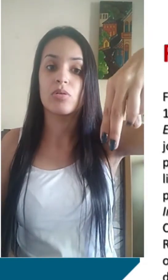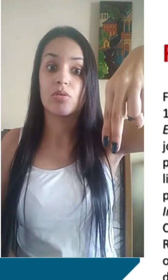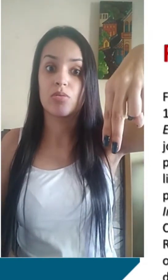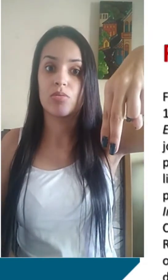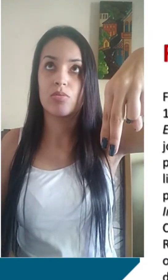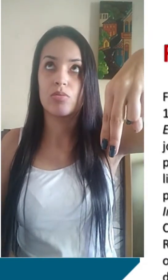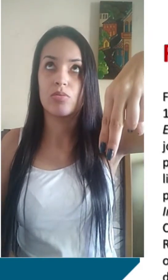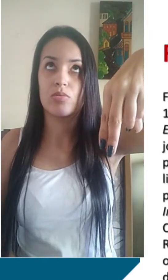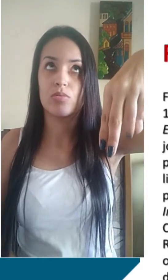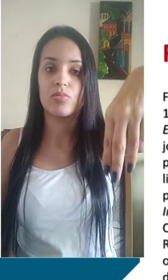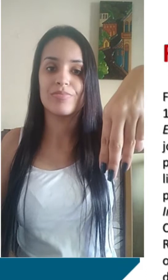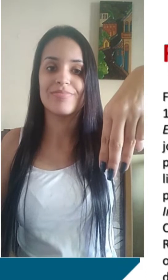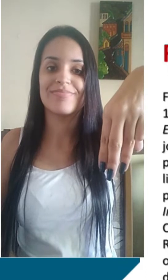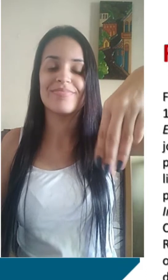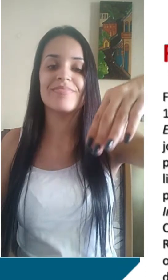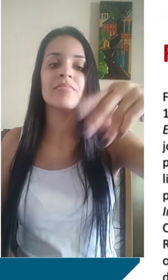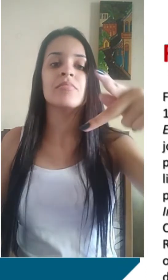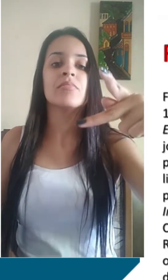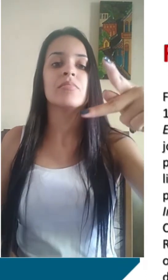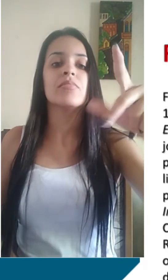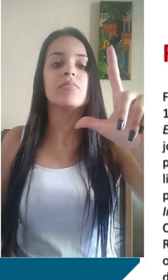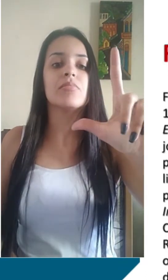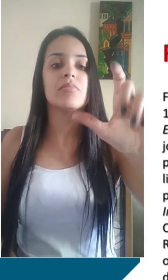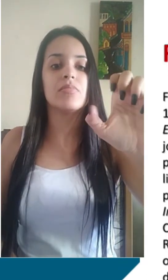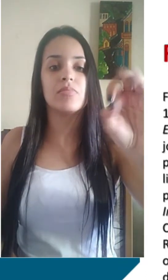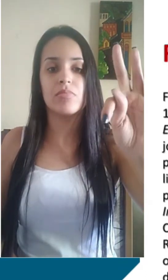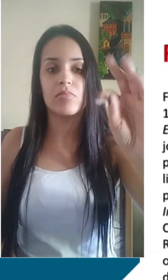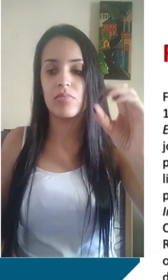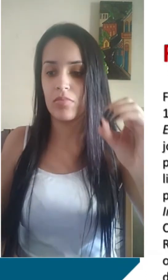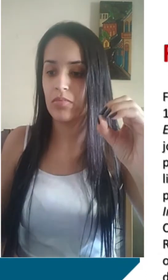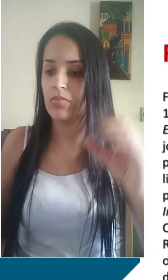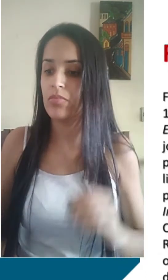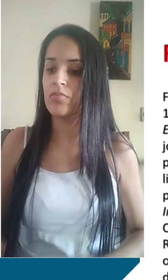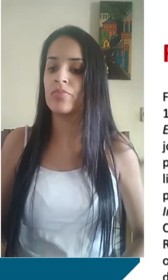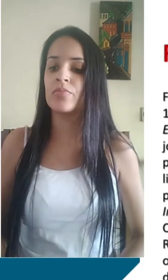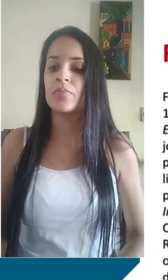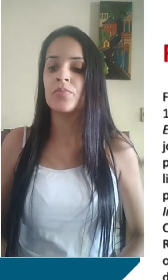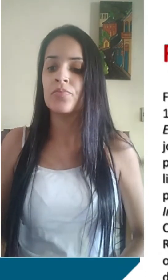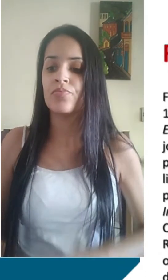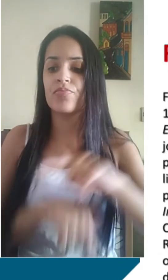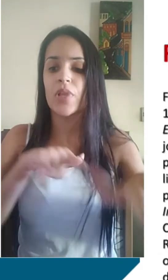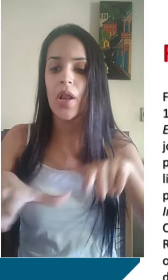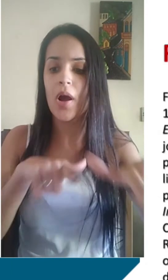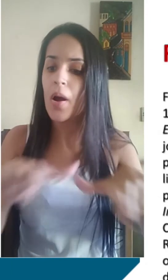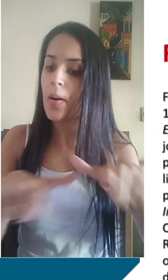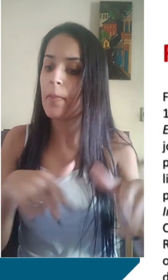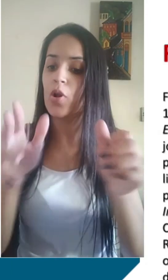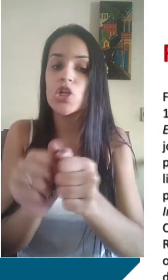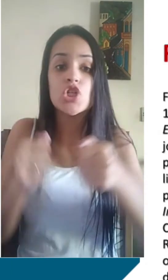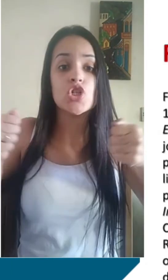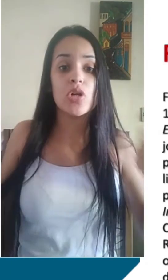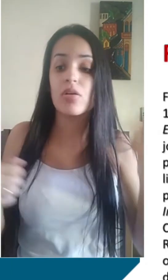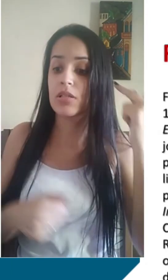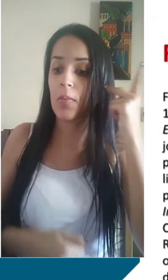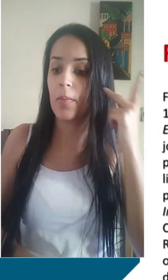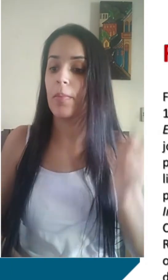nos periódicos O Álbum e A Semana, do Rio de Janeiro. Seu primeiro livro de poesia, Mármores,